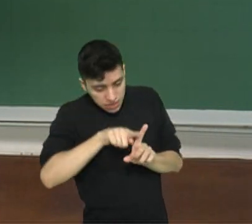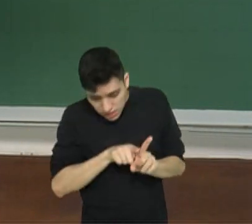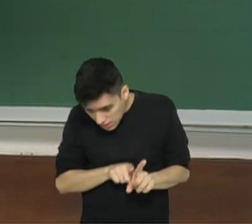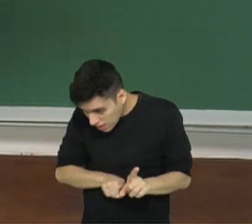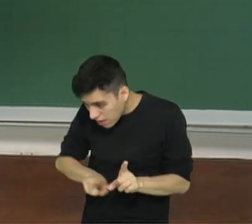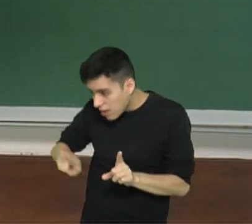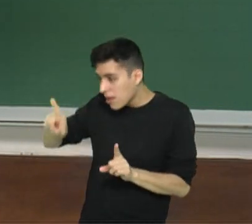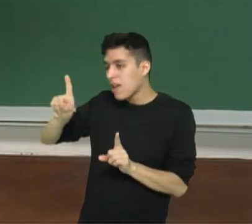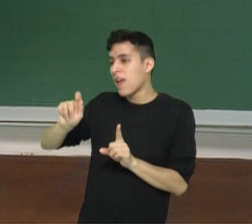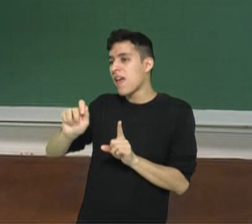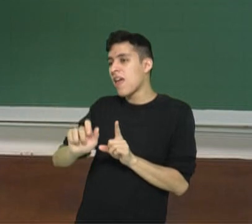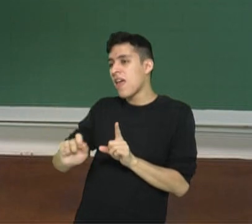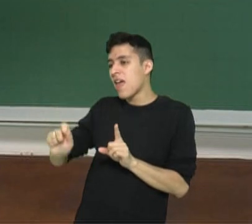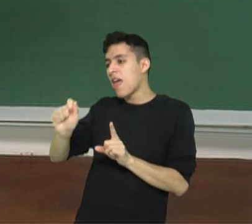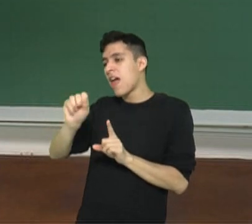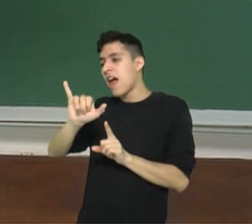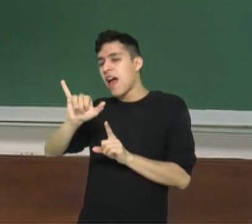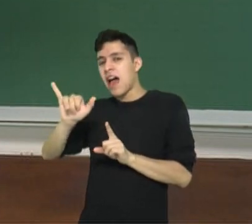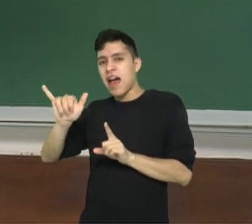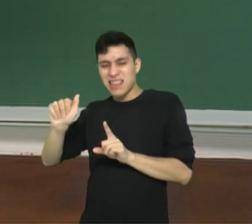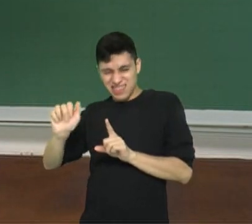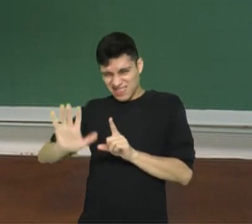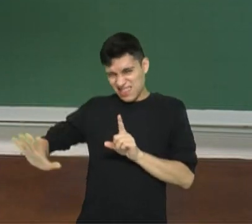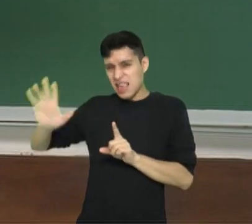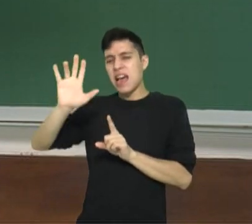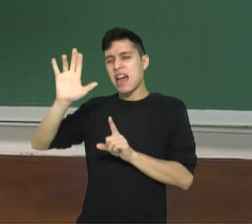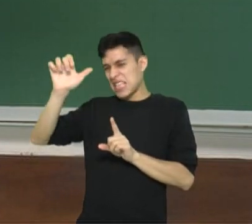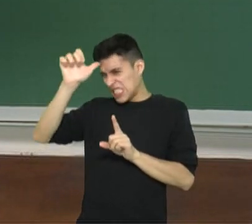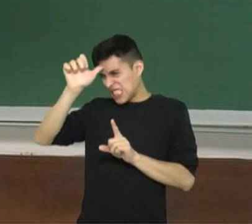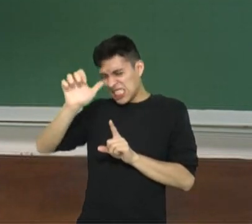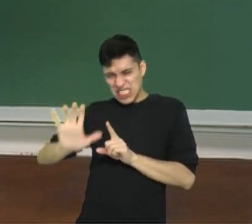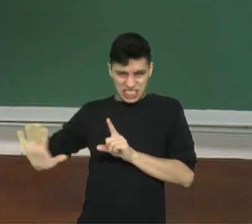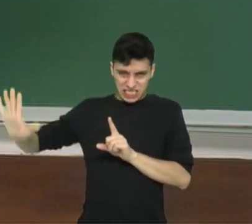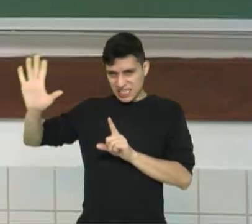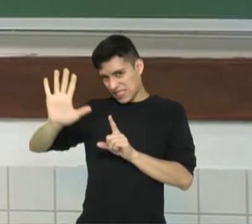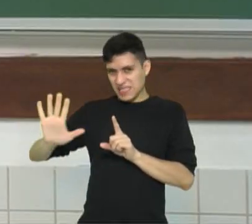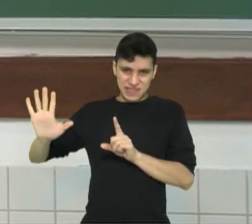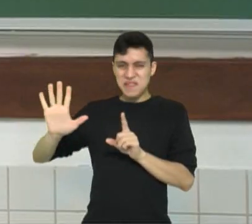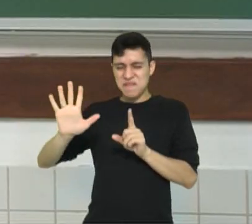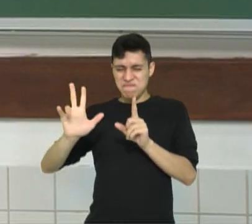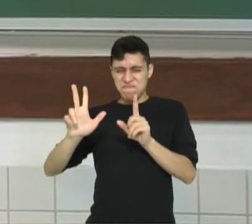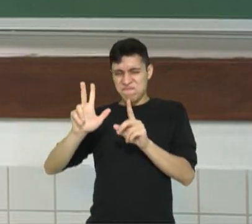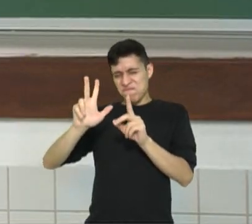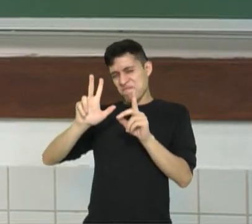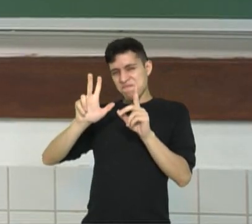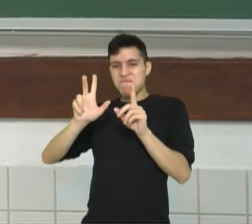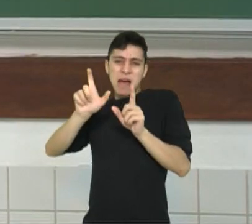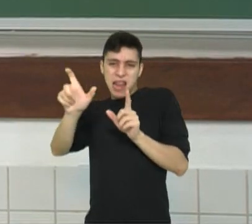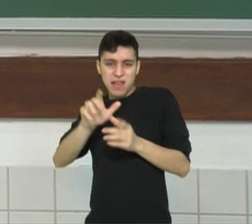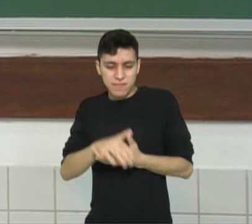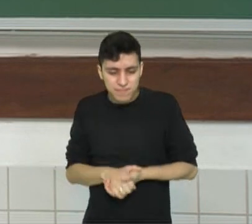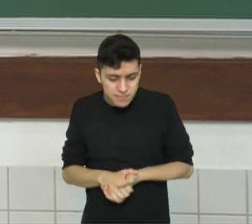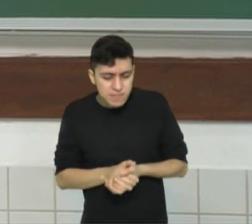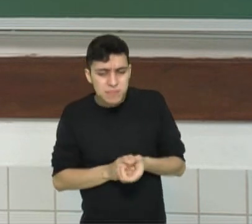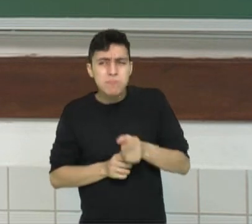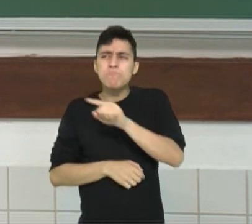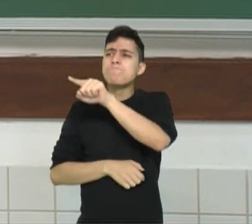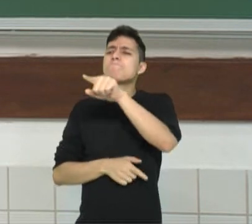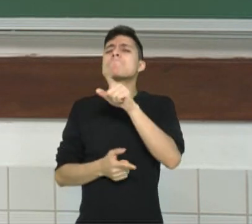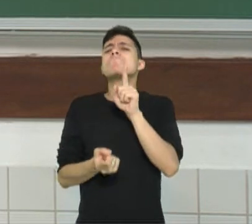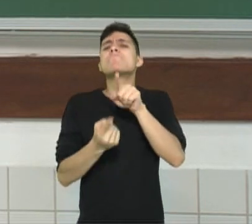na que eles chamavam de as Índias, mas isso vai mais longe depois, né? O que eles buscavam?